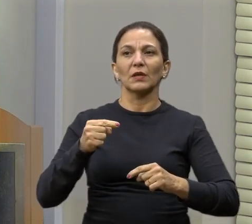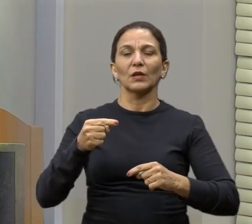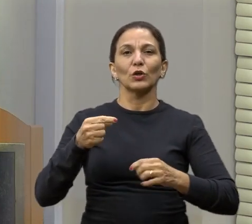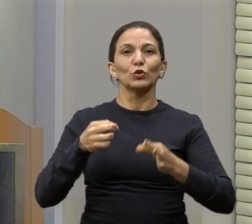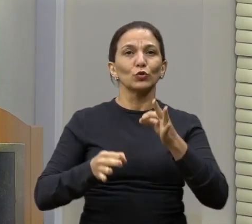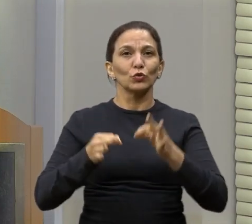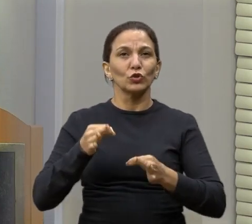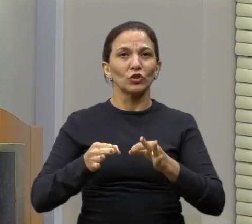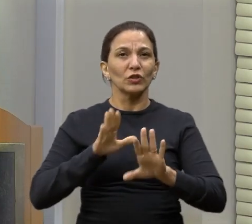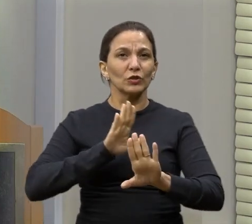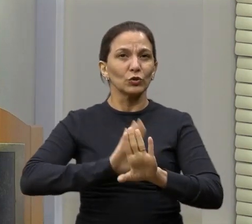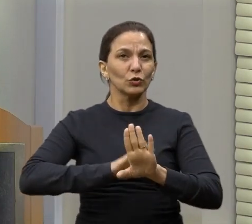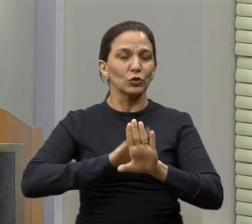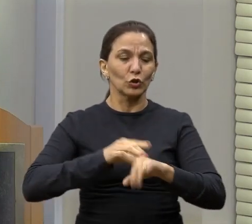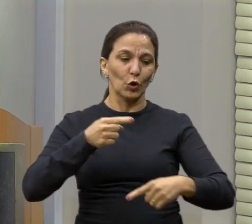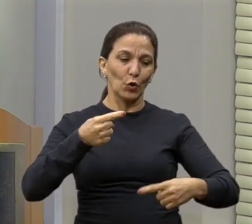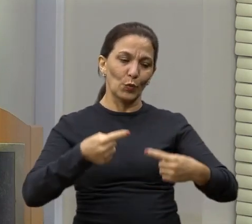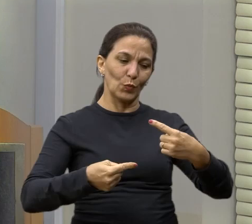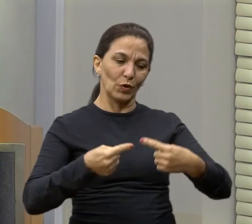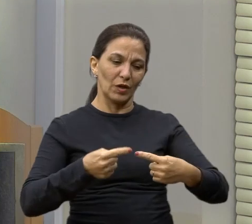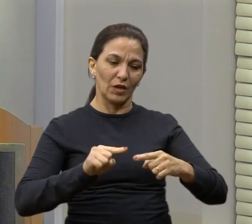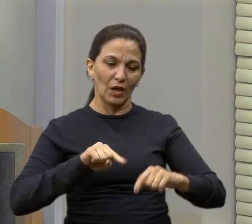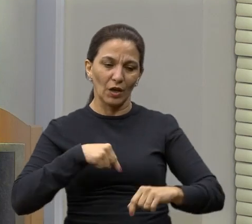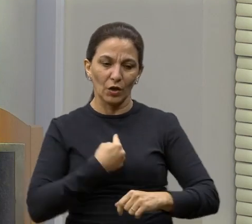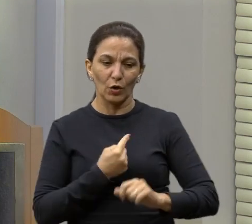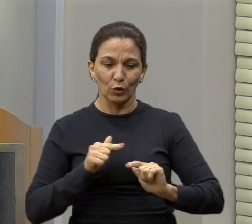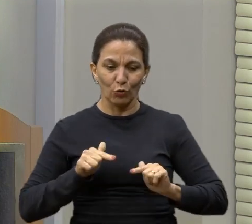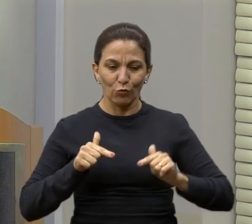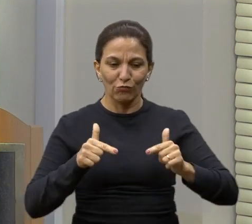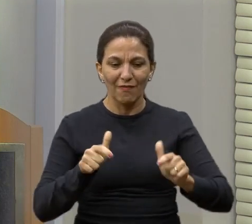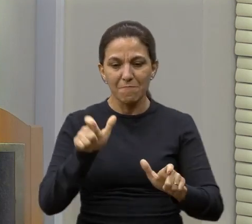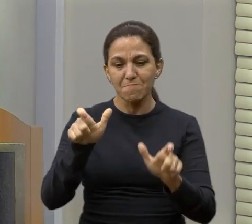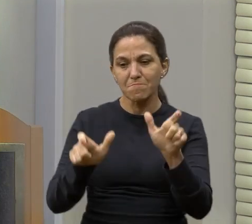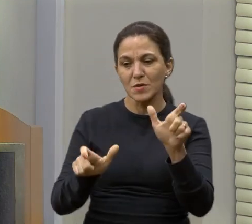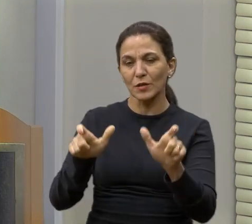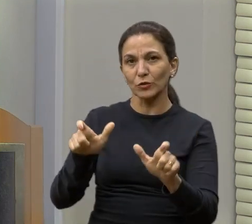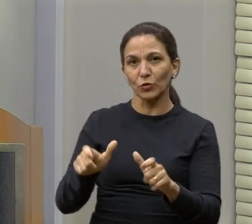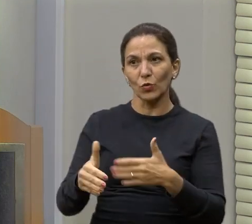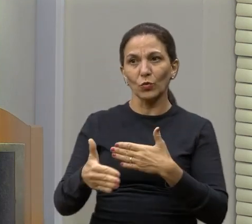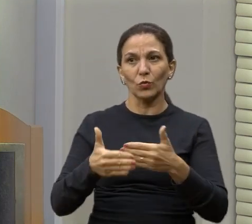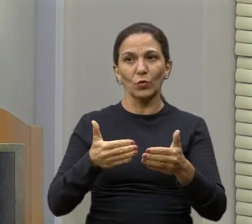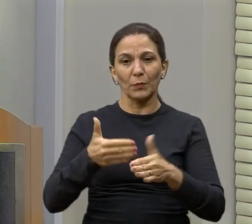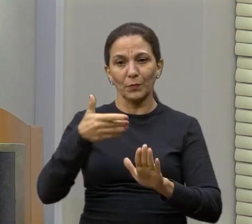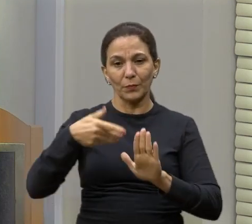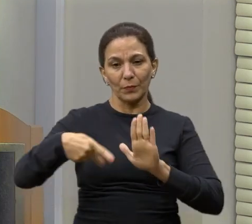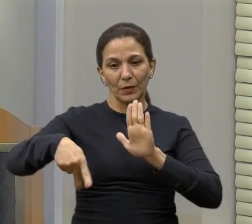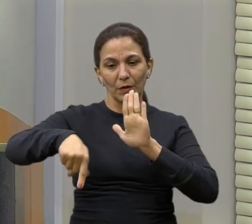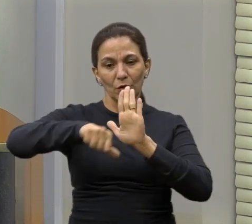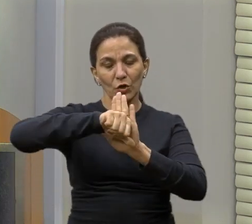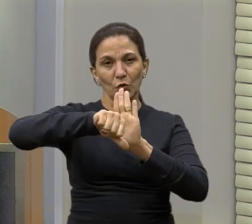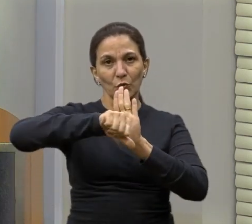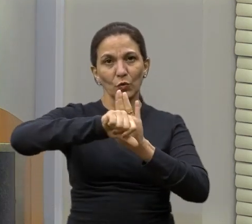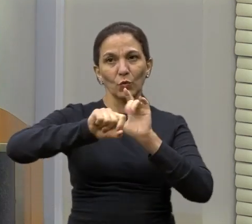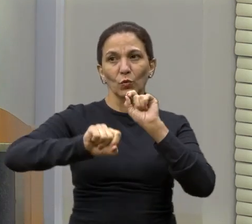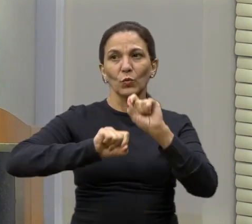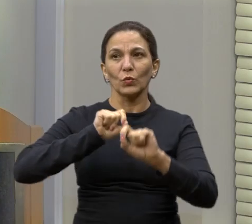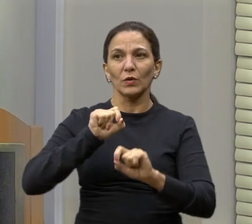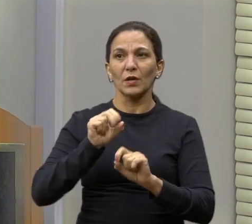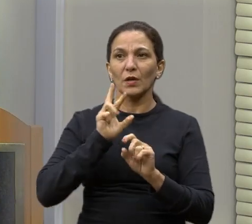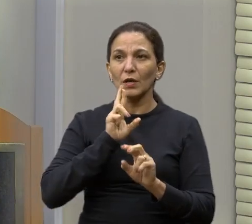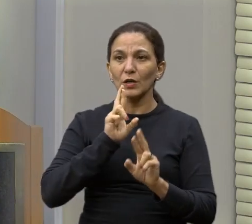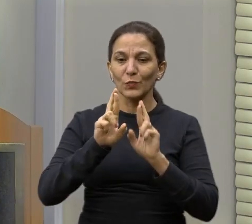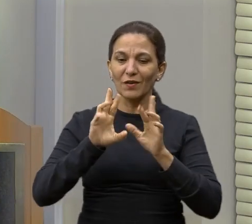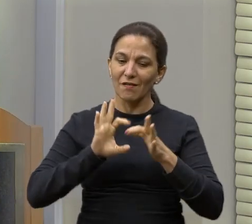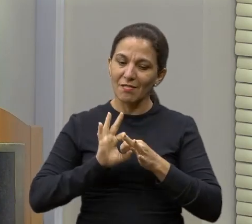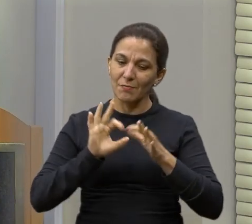política, e todos deveríamos lutar para que essas pessoas, assim como qualquer outro criminoso no Brasil, estivessem respondendo